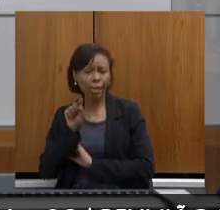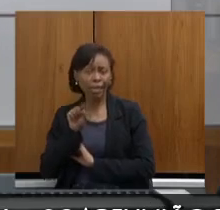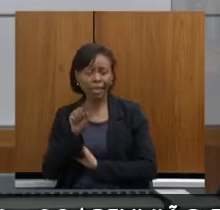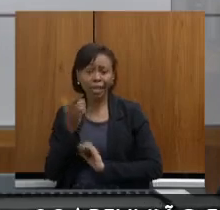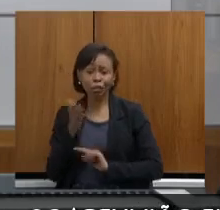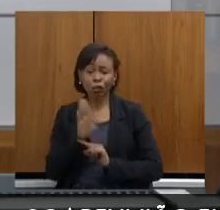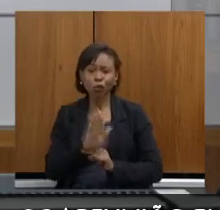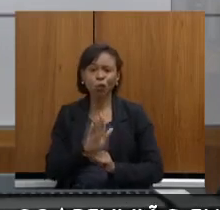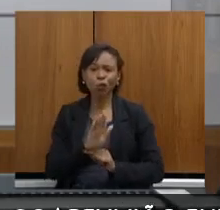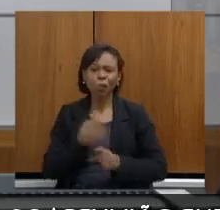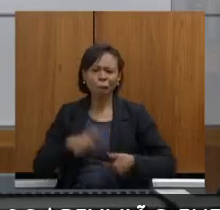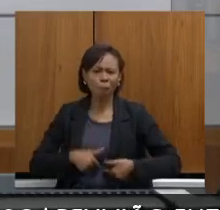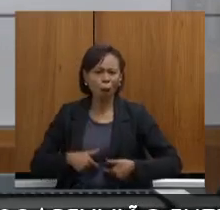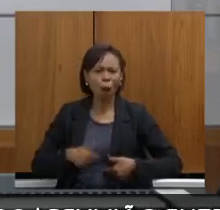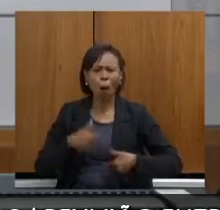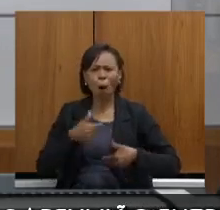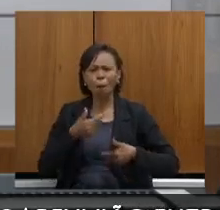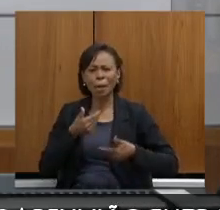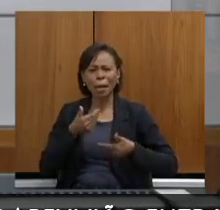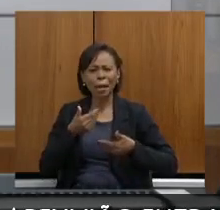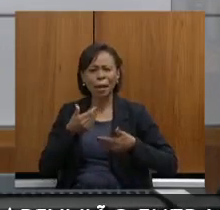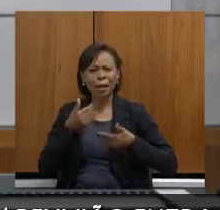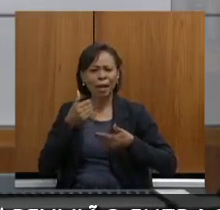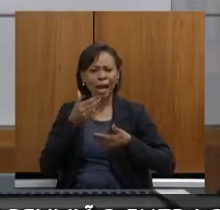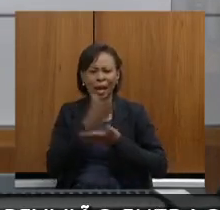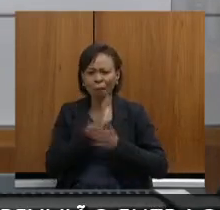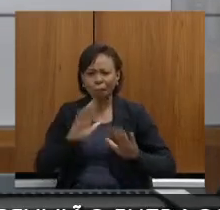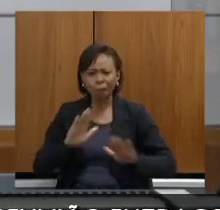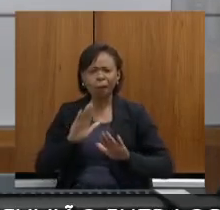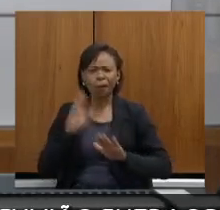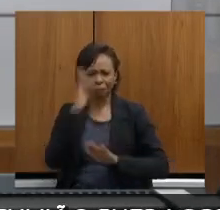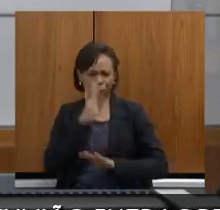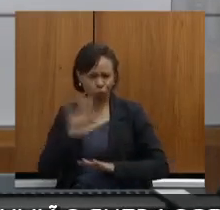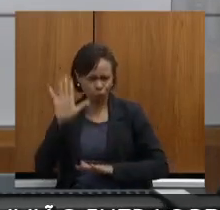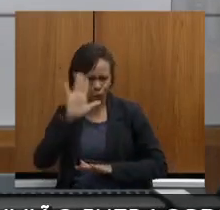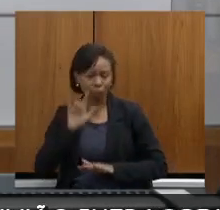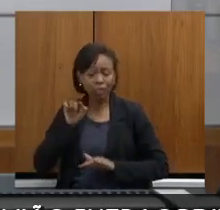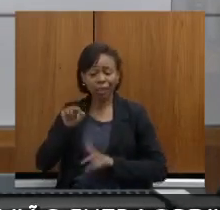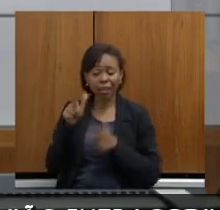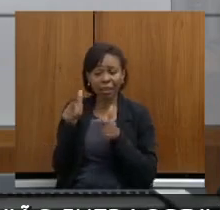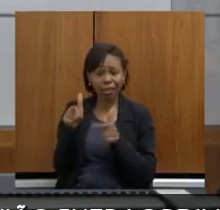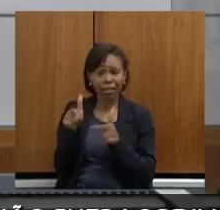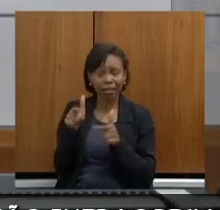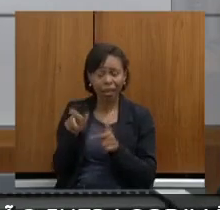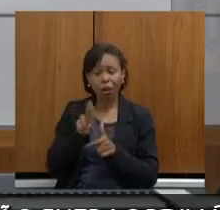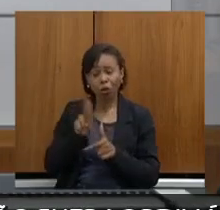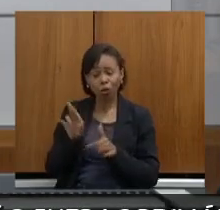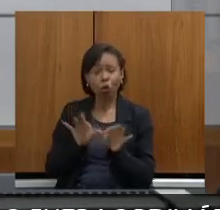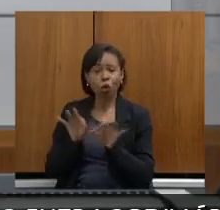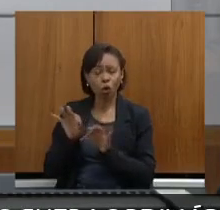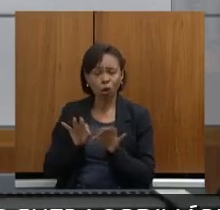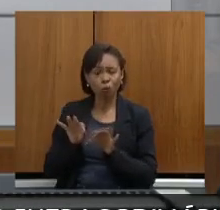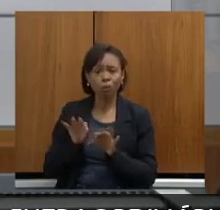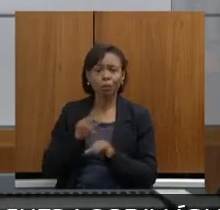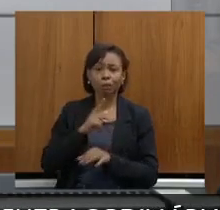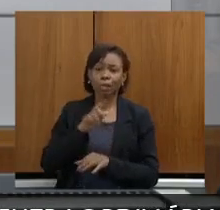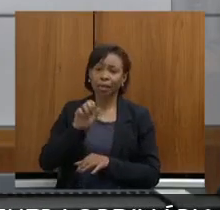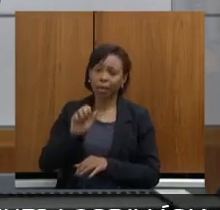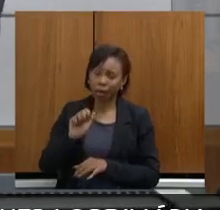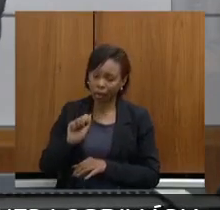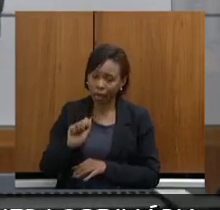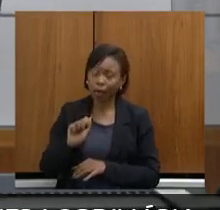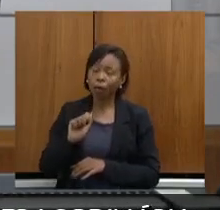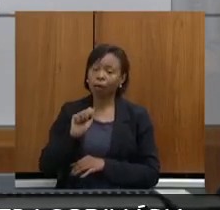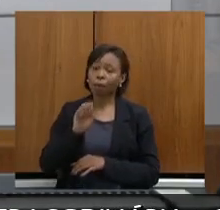deram o nome desse piabetinha lá do nome de pertinho é esse esse programa de assentamento lá do governo federal